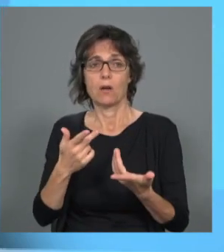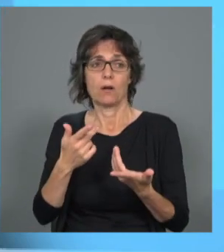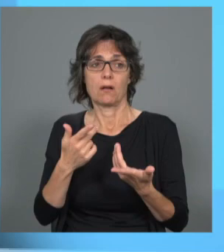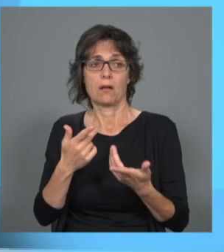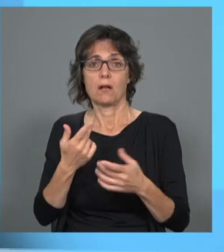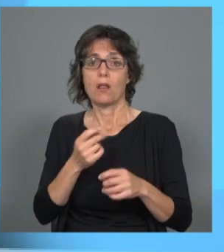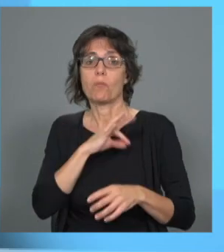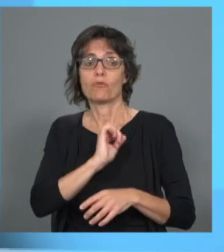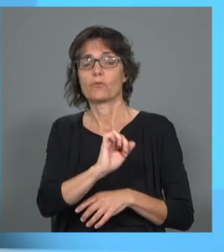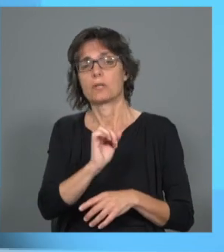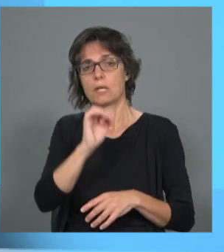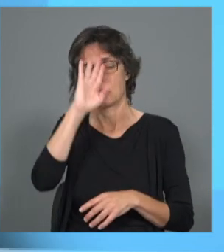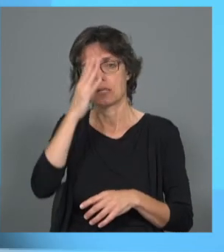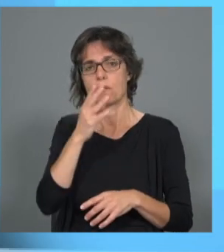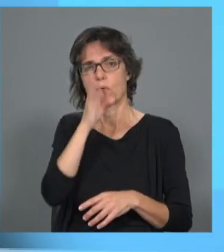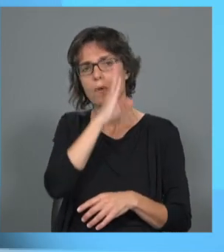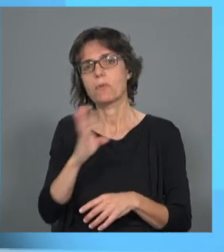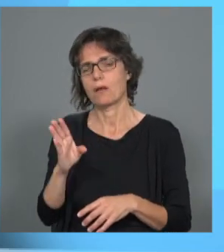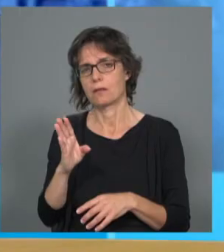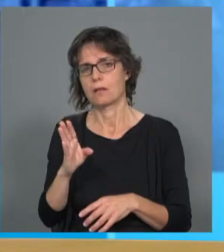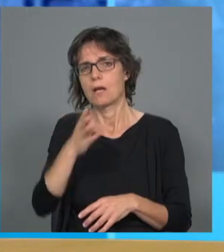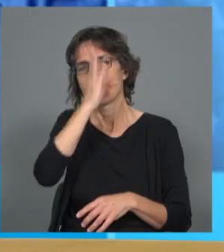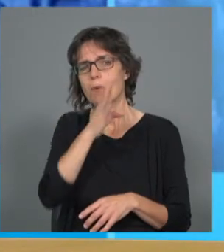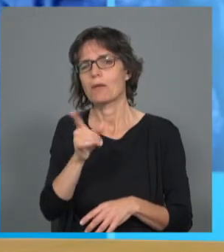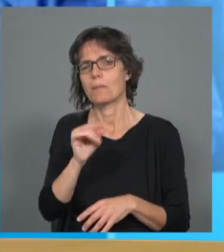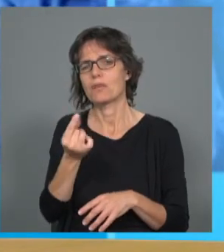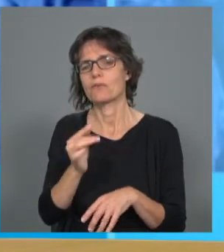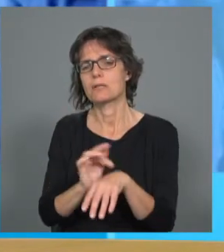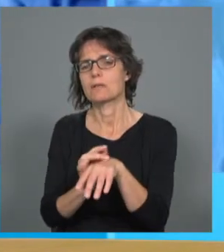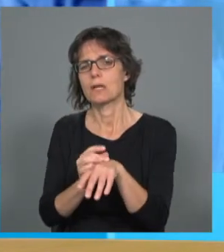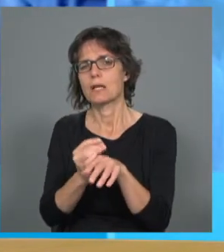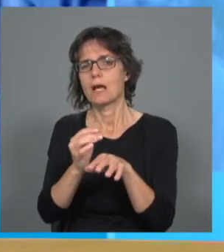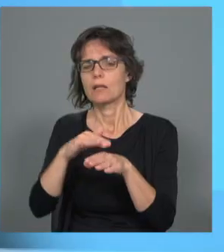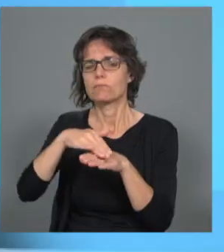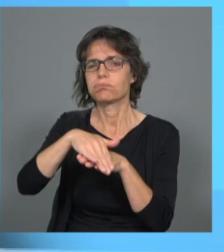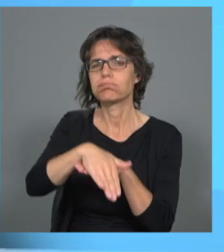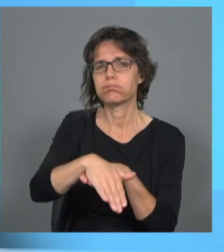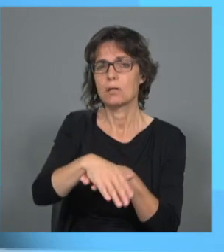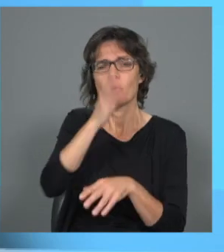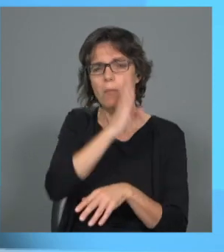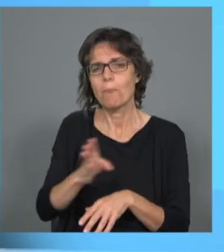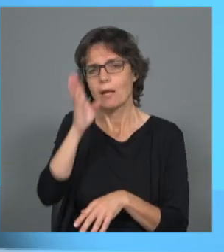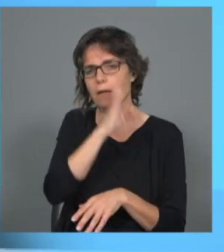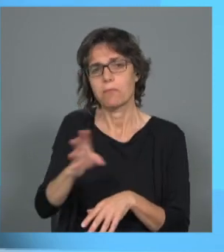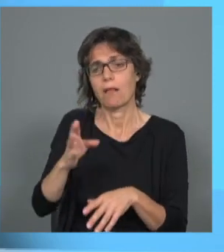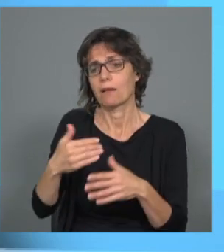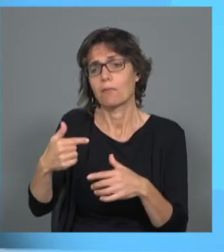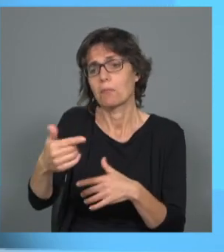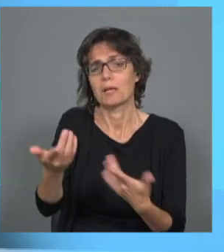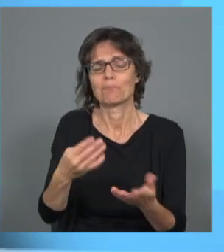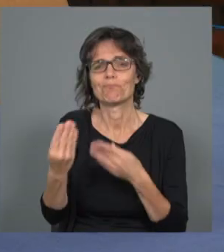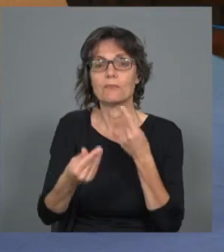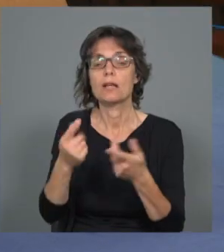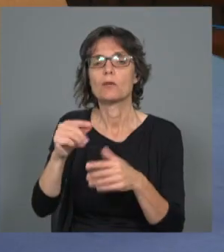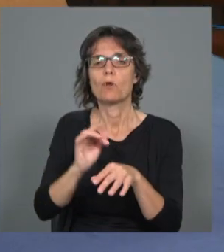coisa positiva, mas um calo também retira sensibilidade, certo, não é? Certo. E como tal, é importante cultivar esta sensibilidade